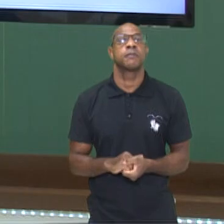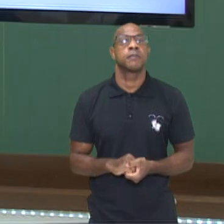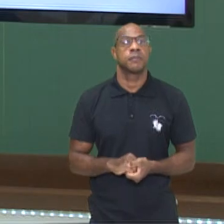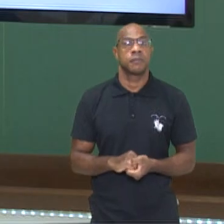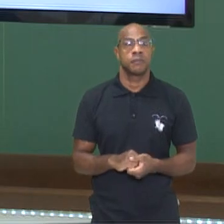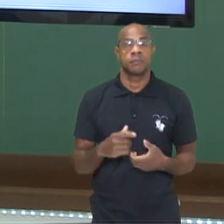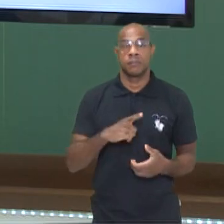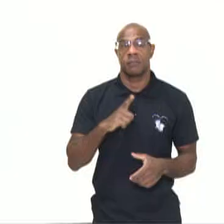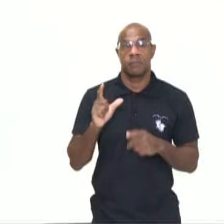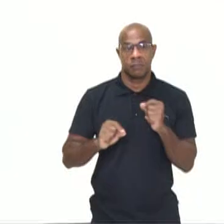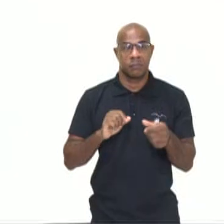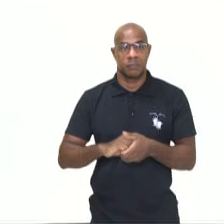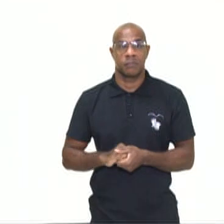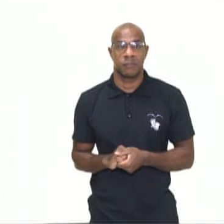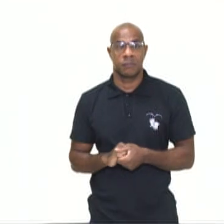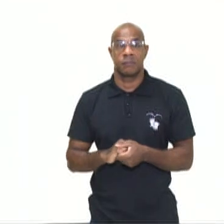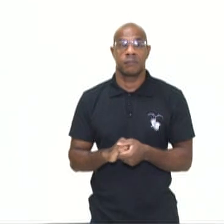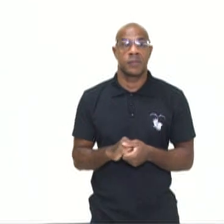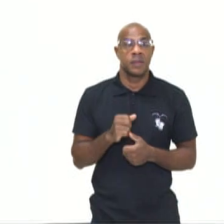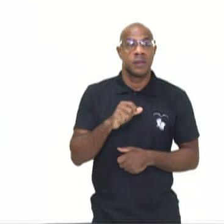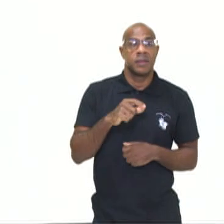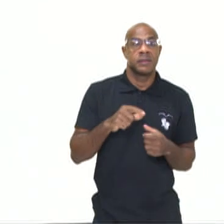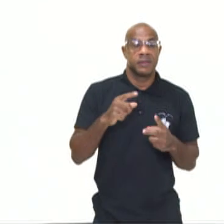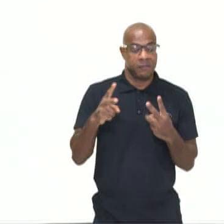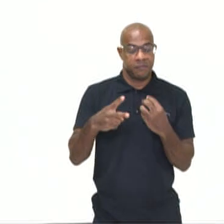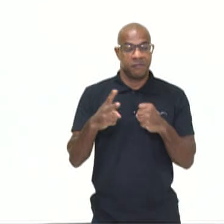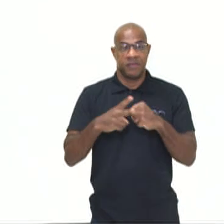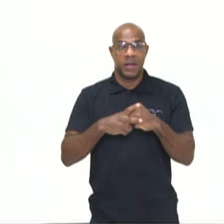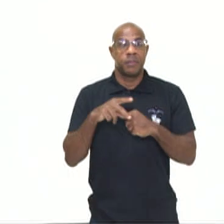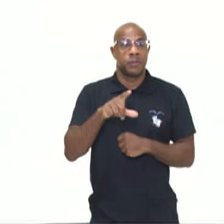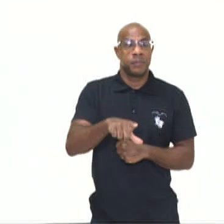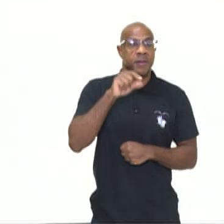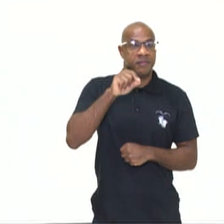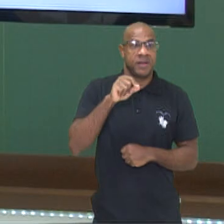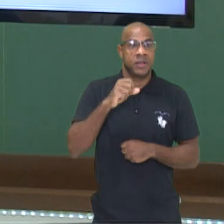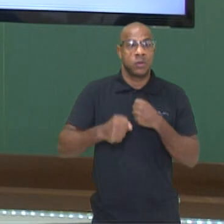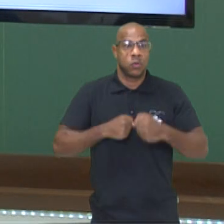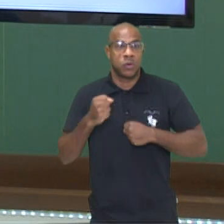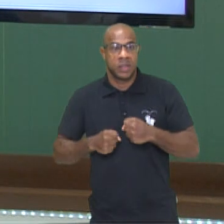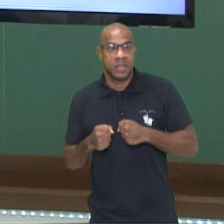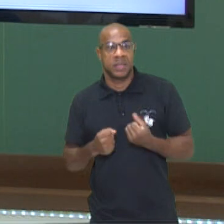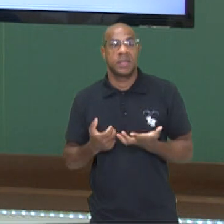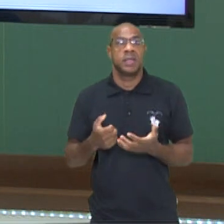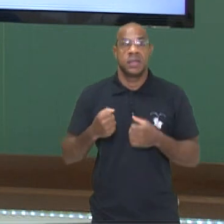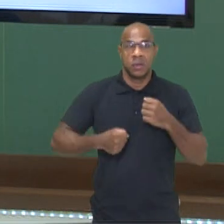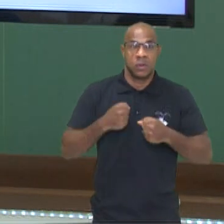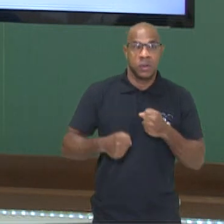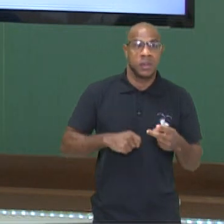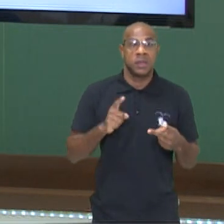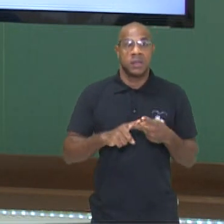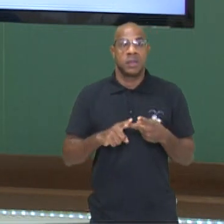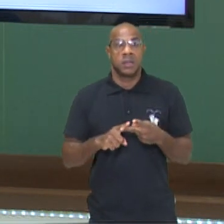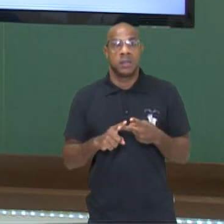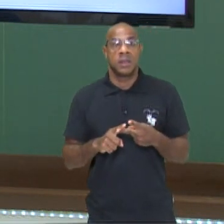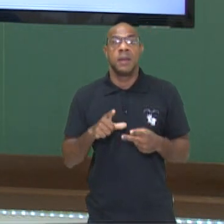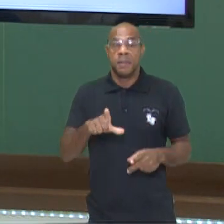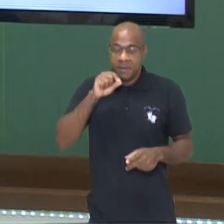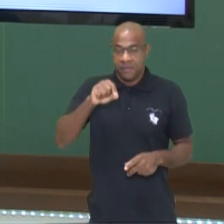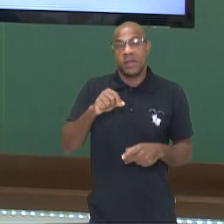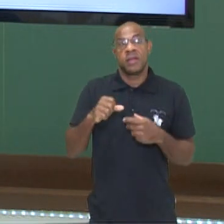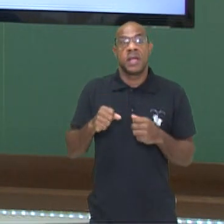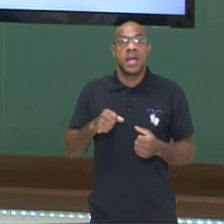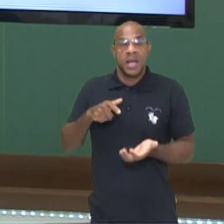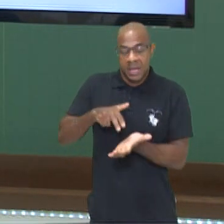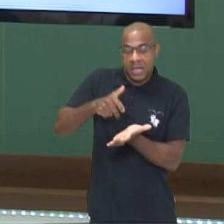Nós temos ali os verbos prefere correr, uma locução verbal, 2 verbos com papel de 1. Prefere caminhar, o